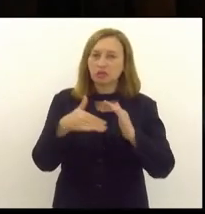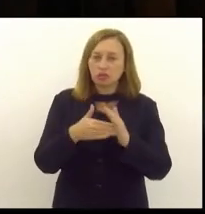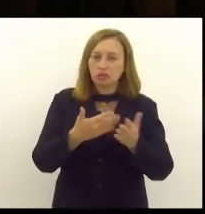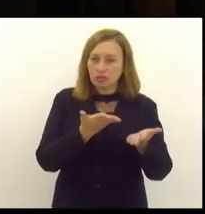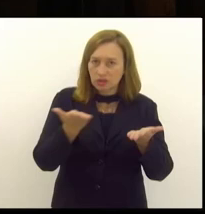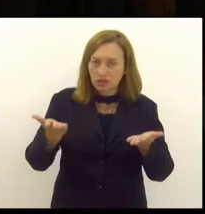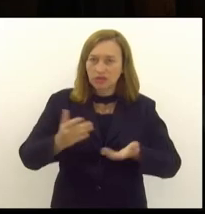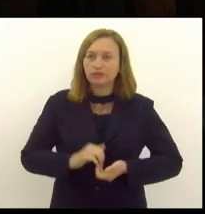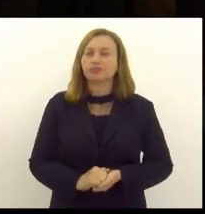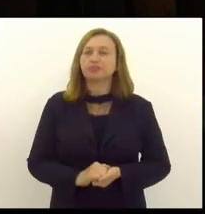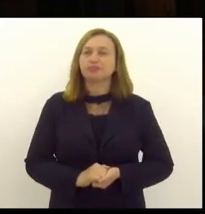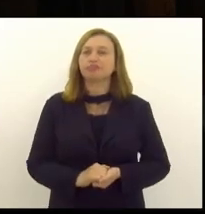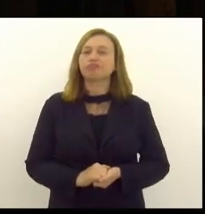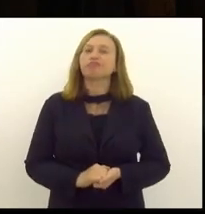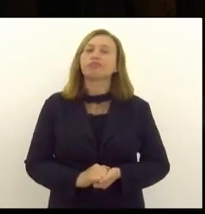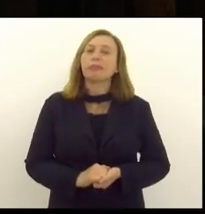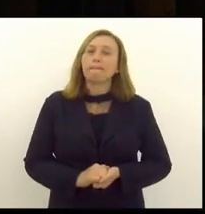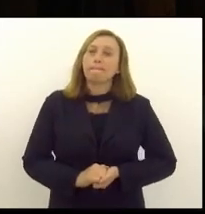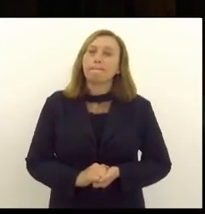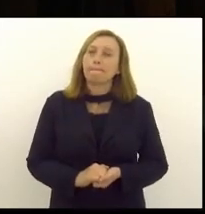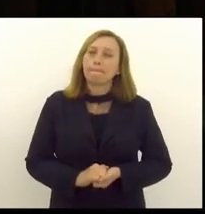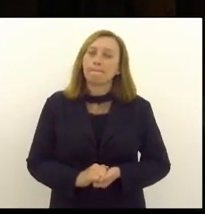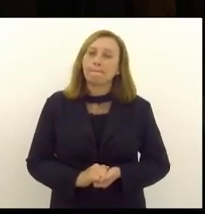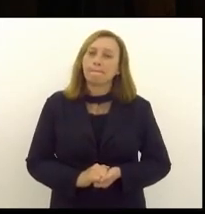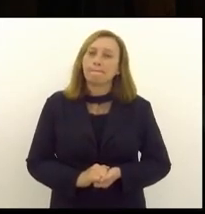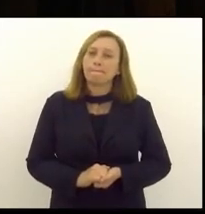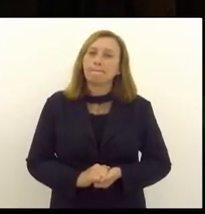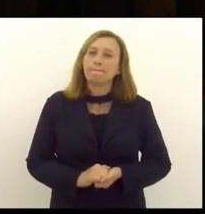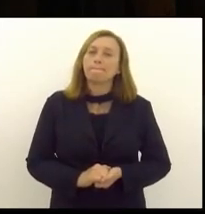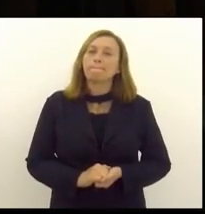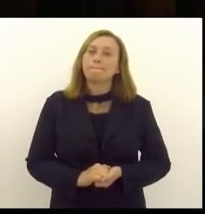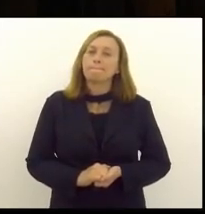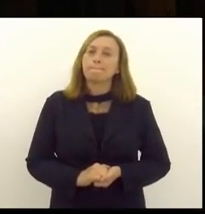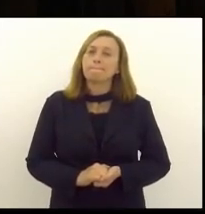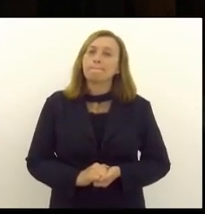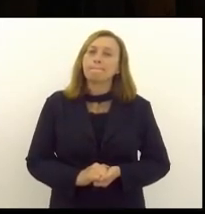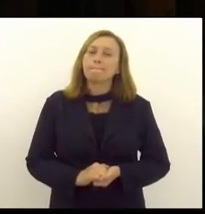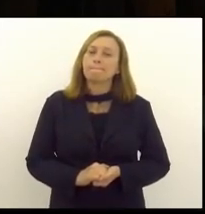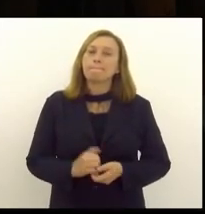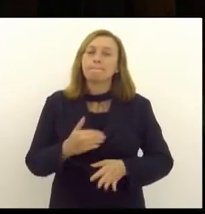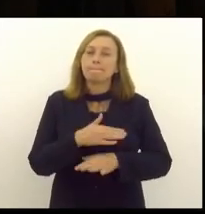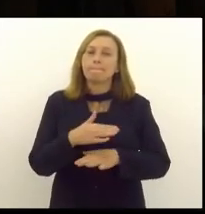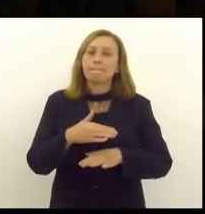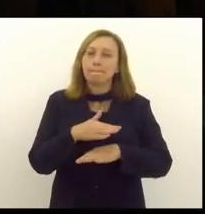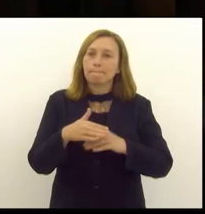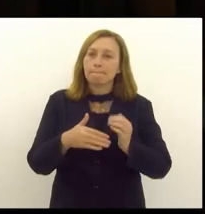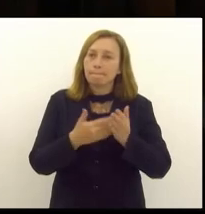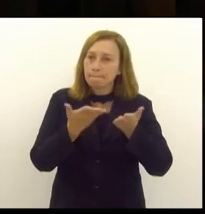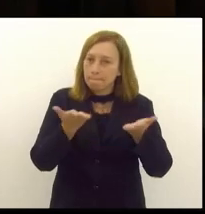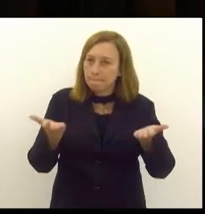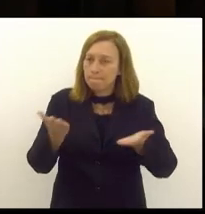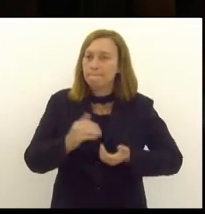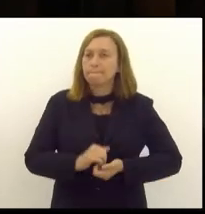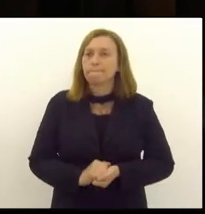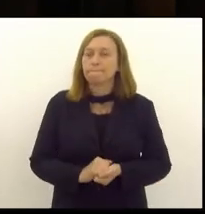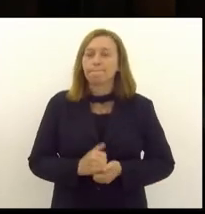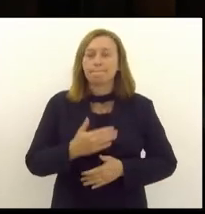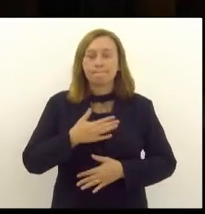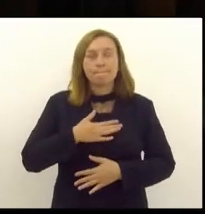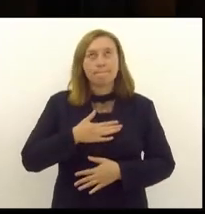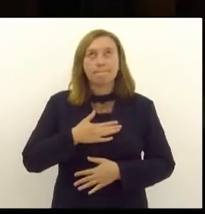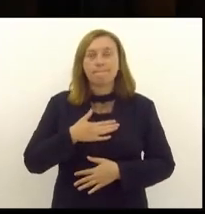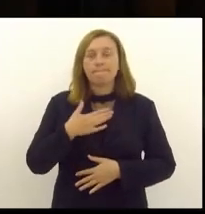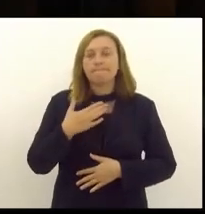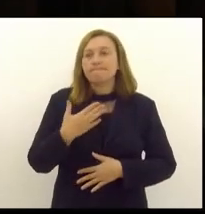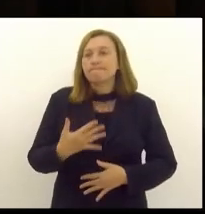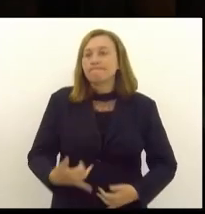presentes, além das autoridades aqui nominadas. Senhoras e senhores, para mim é uma